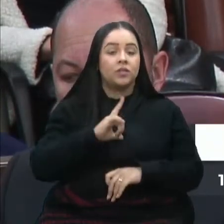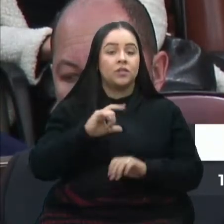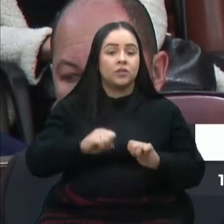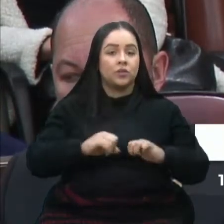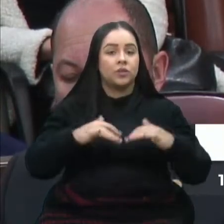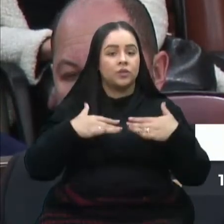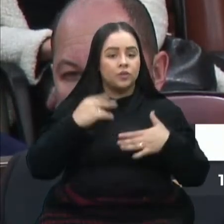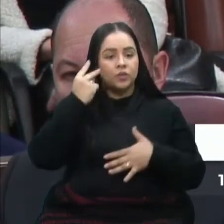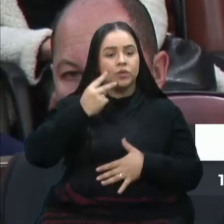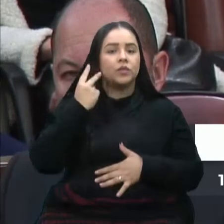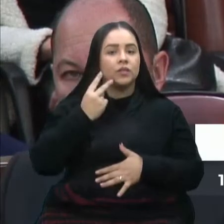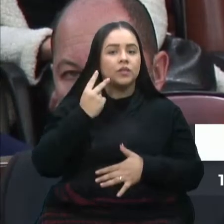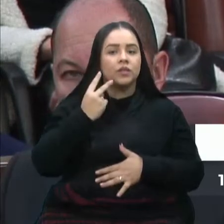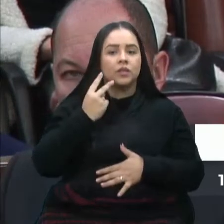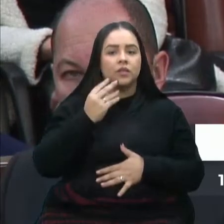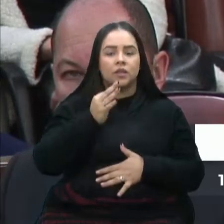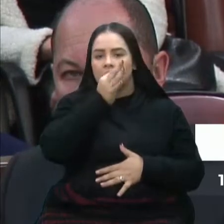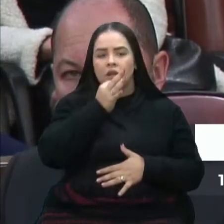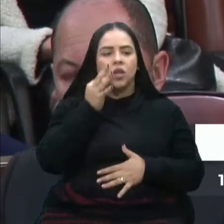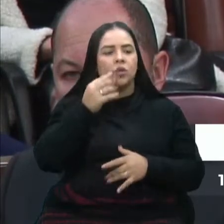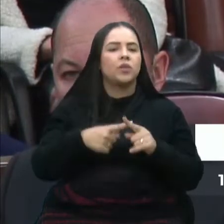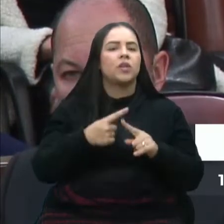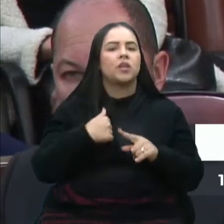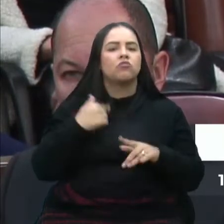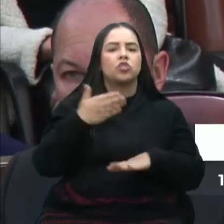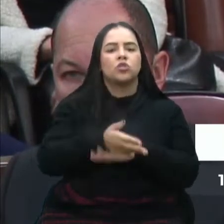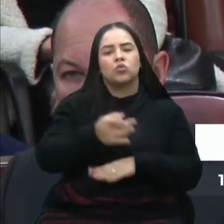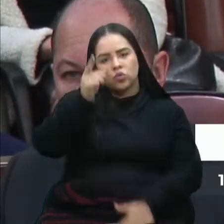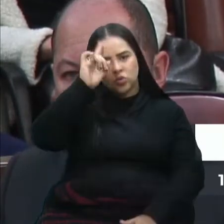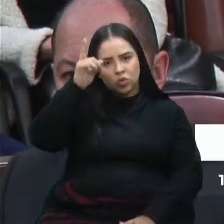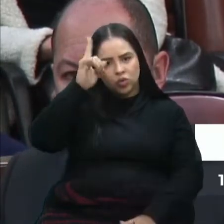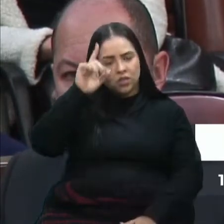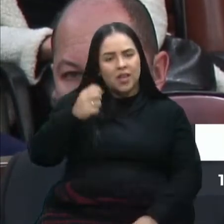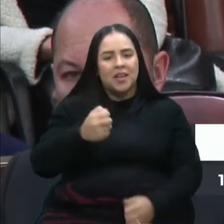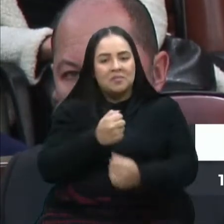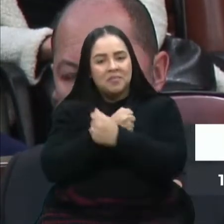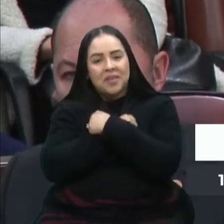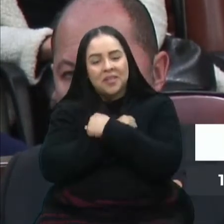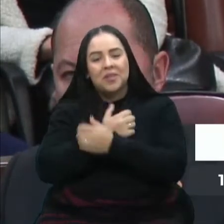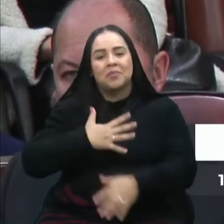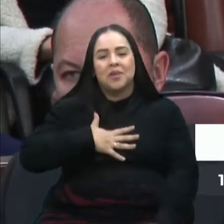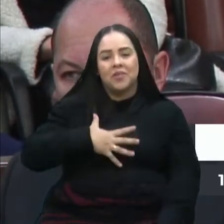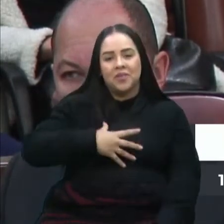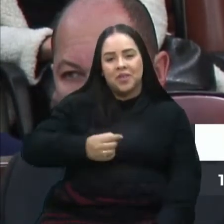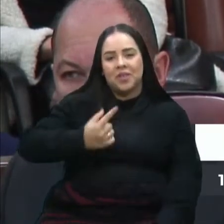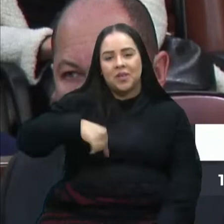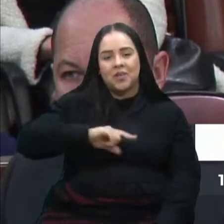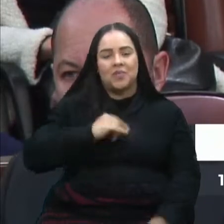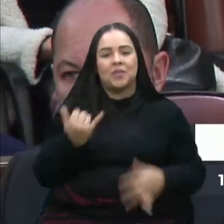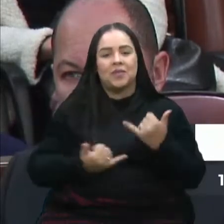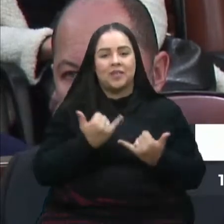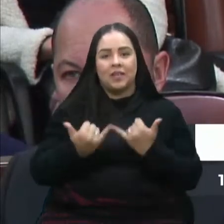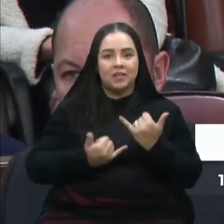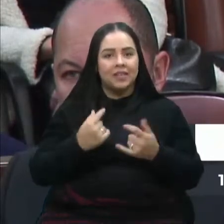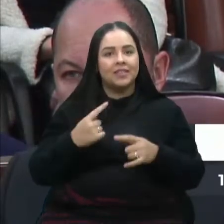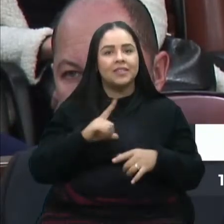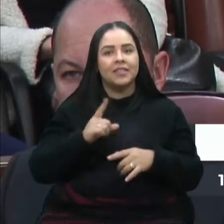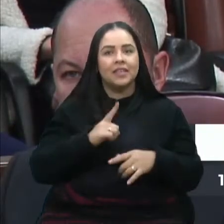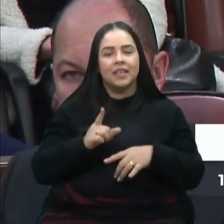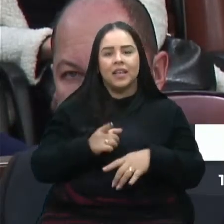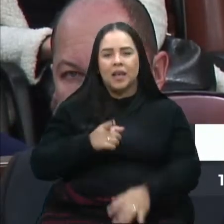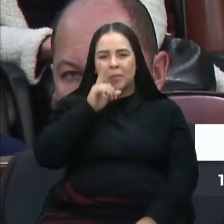pública vereadora tarde eu chego em casa todo dia abraça minha filha a gente brinca a mãe daquele daquele